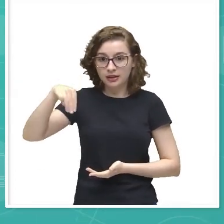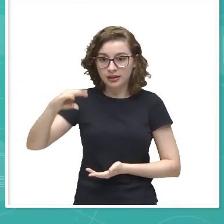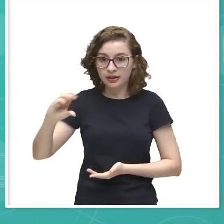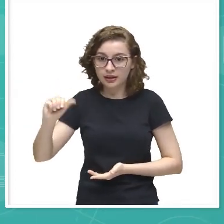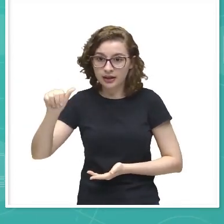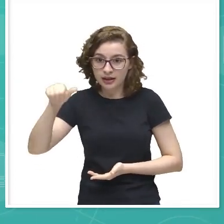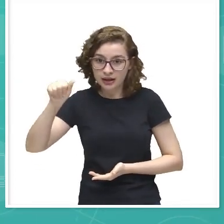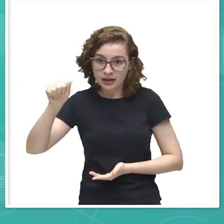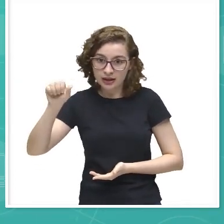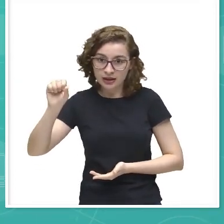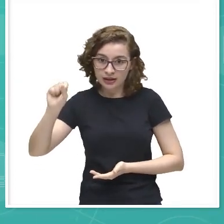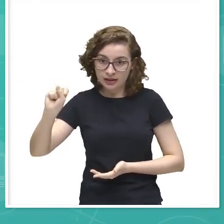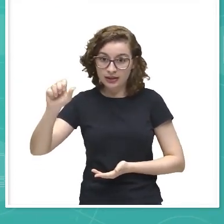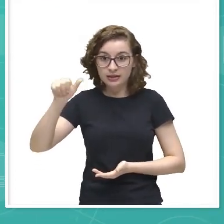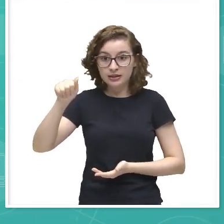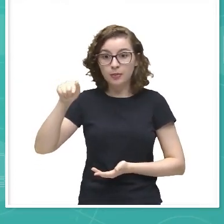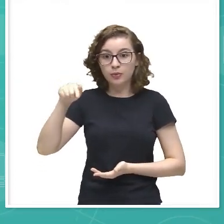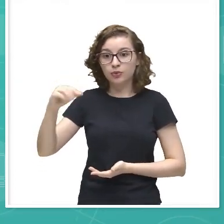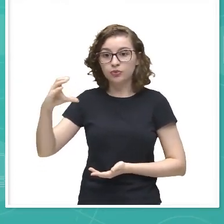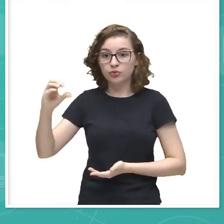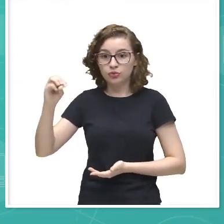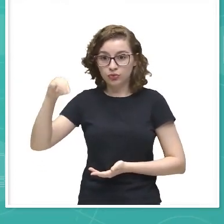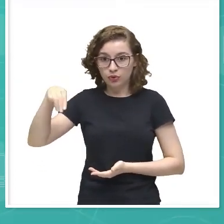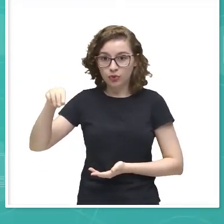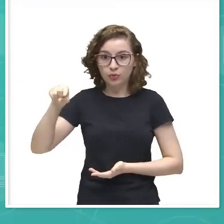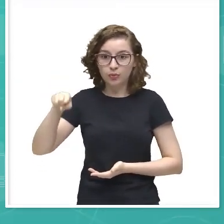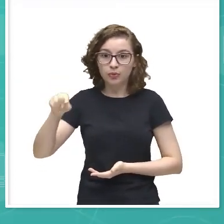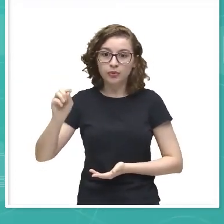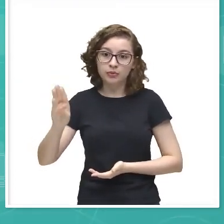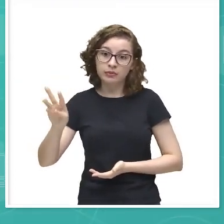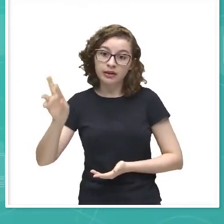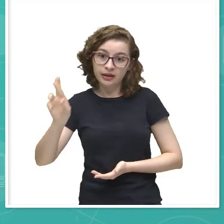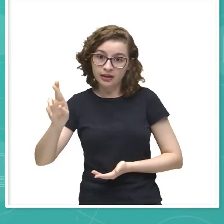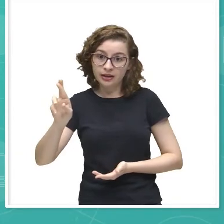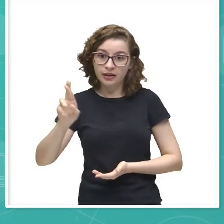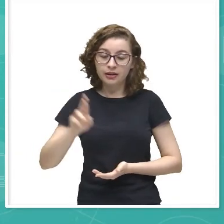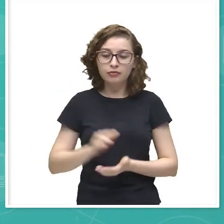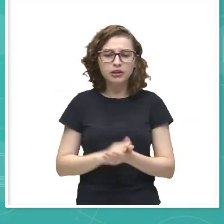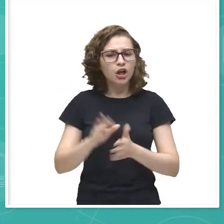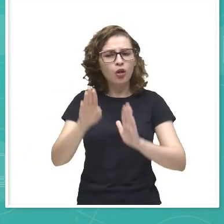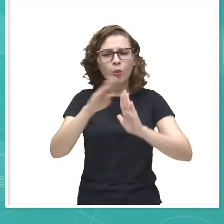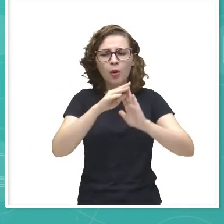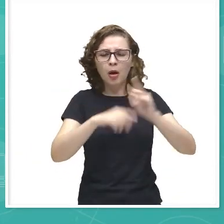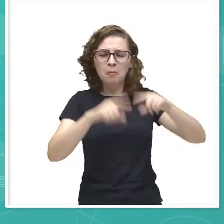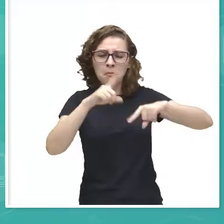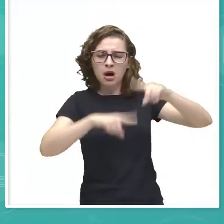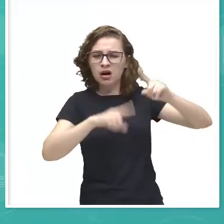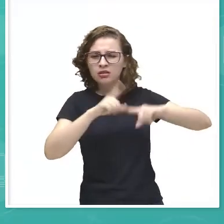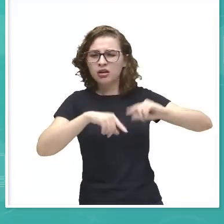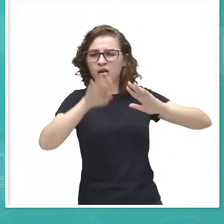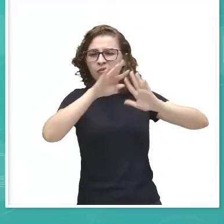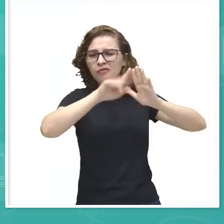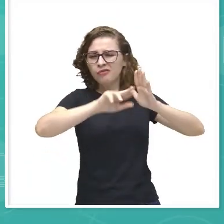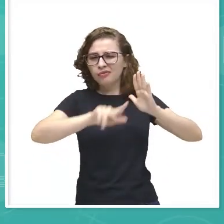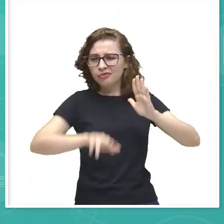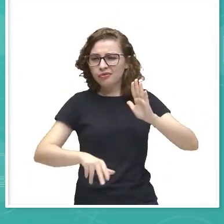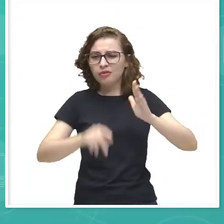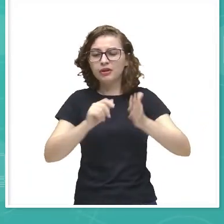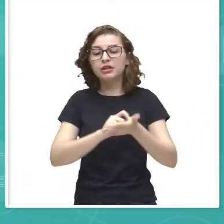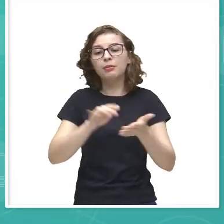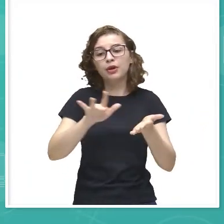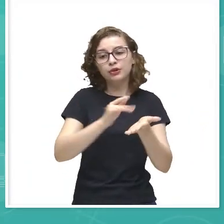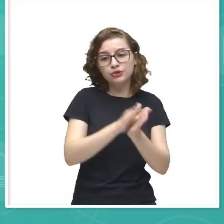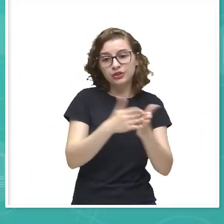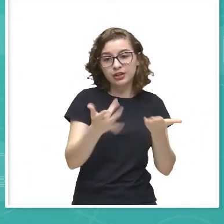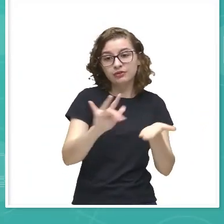aulaemcasa.am.gov.br. Lá vocês vão encontrar todos os materiais referentes ao Aula em Casa, inclusive os cadernos digitais com essas questões,